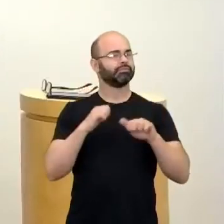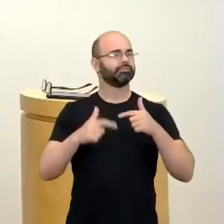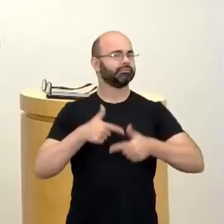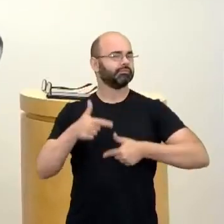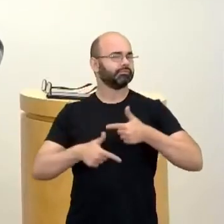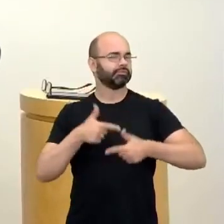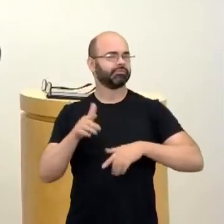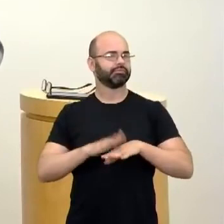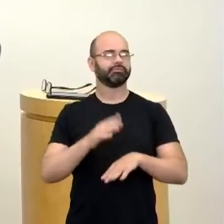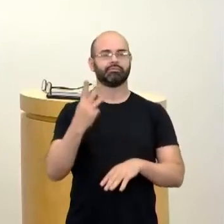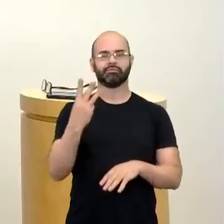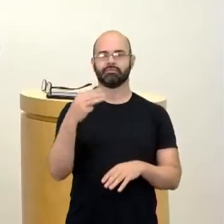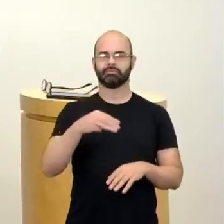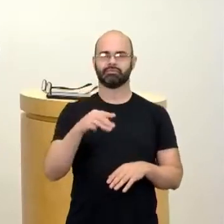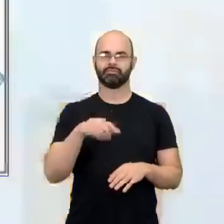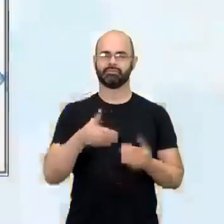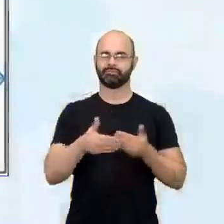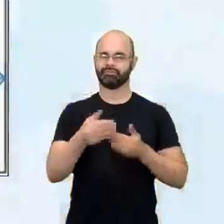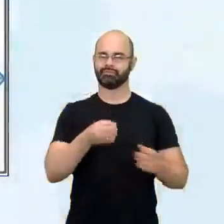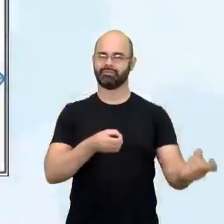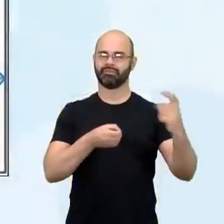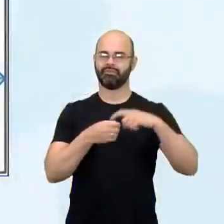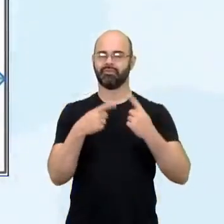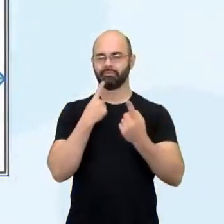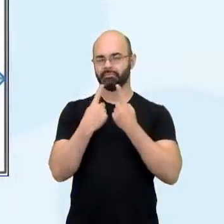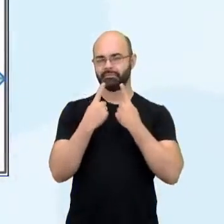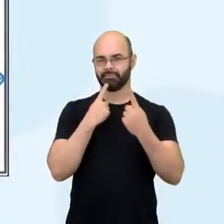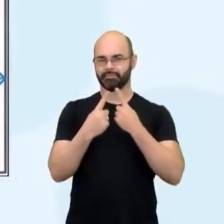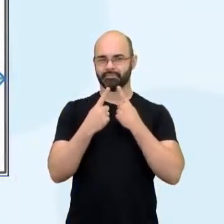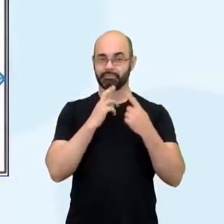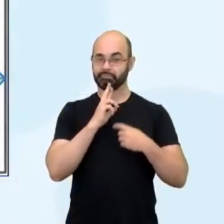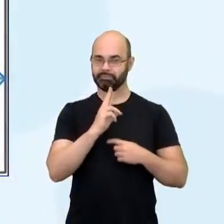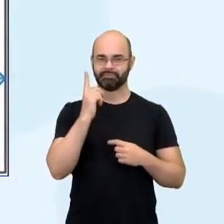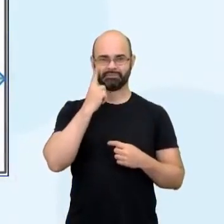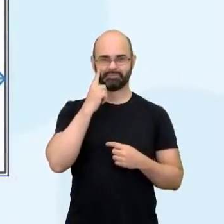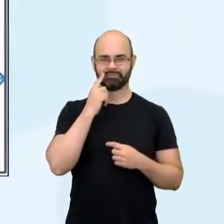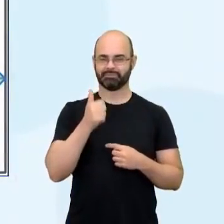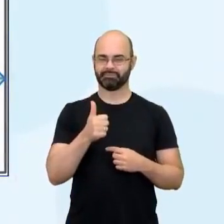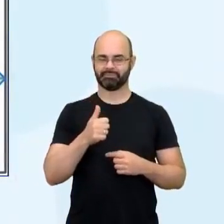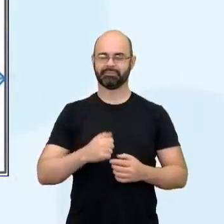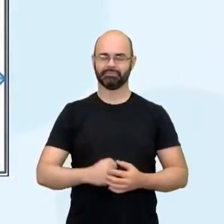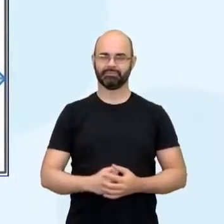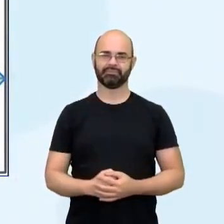trabalhoso, 3 minutinhos e a gente já retorna para conversar sobre a resposta, tá bom? Até já.